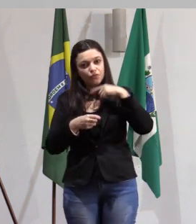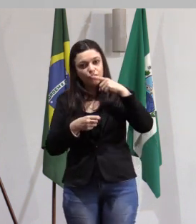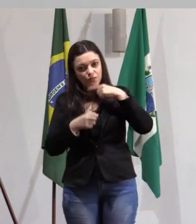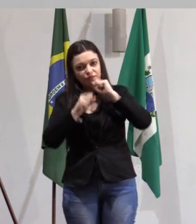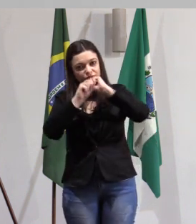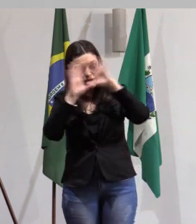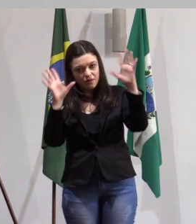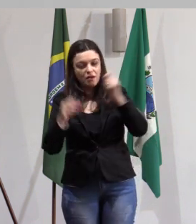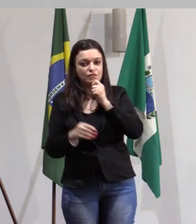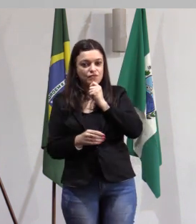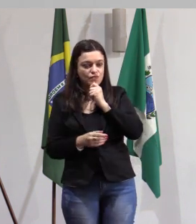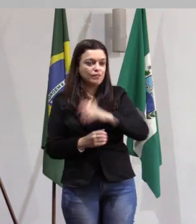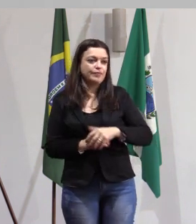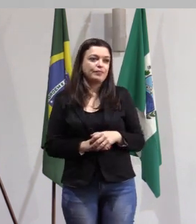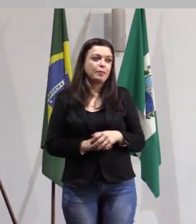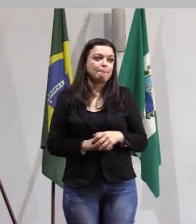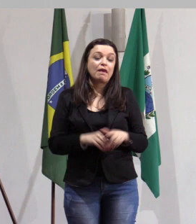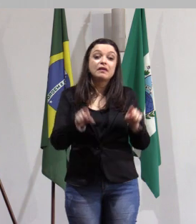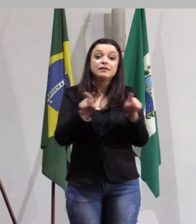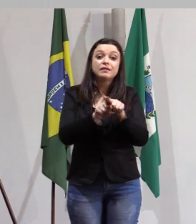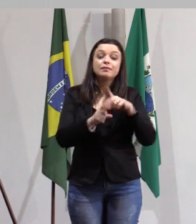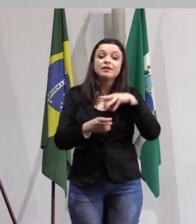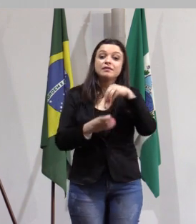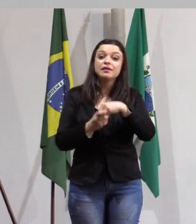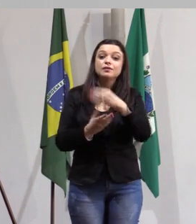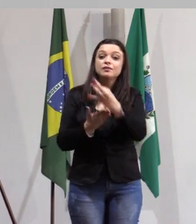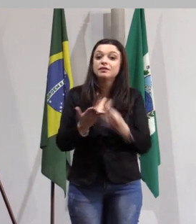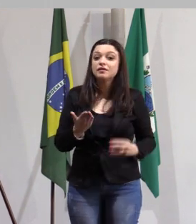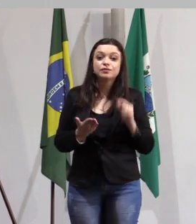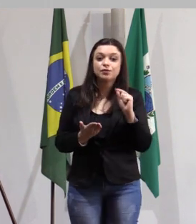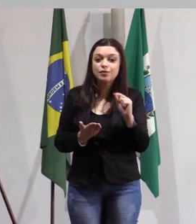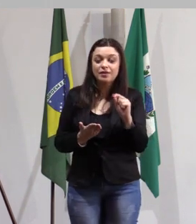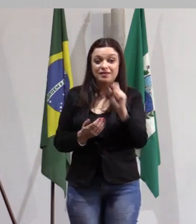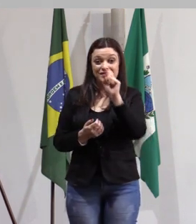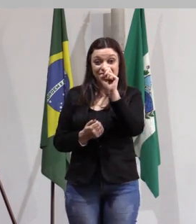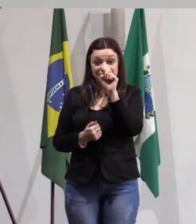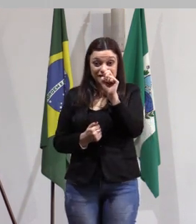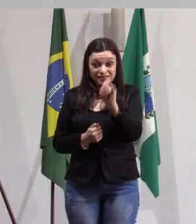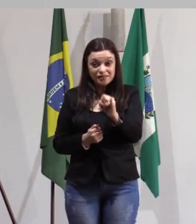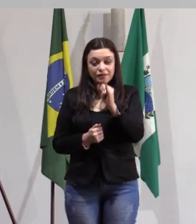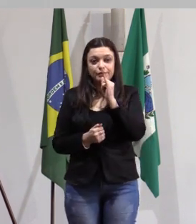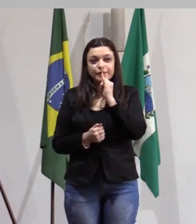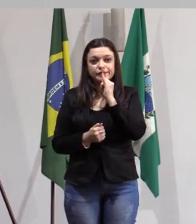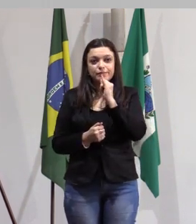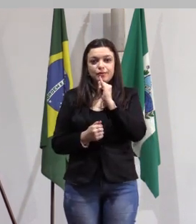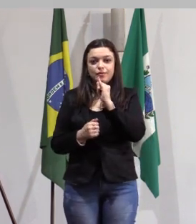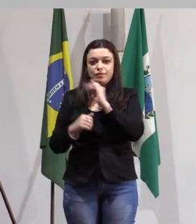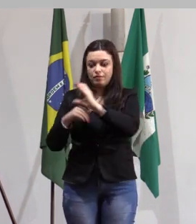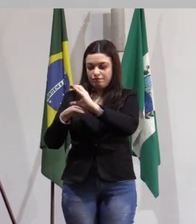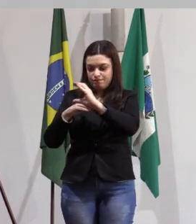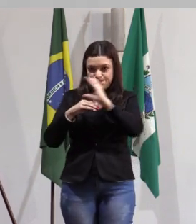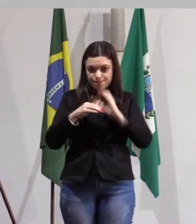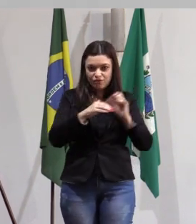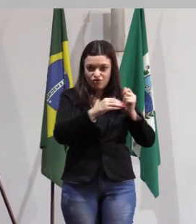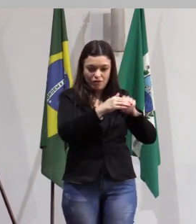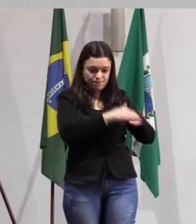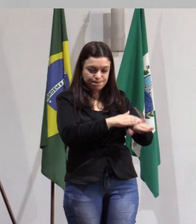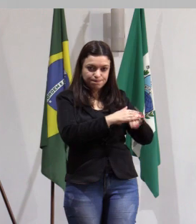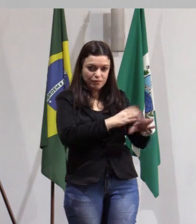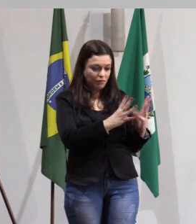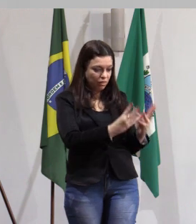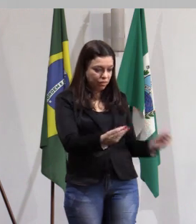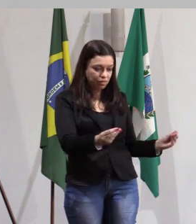tem uma disposição que diz que se o fundo acabar por ser dissolvido, os bens